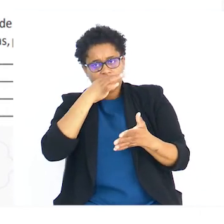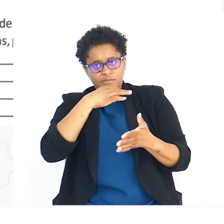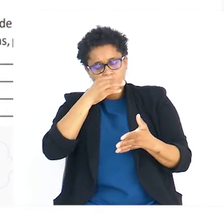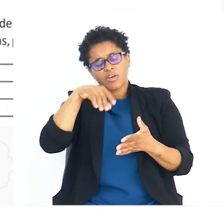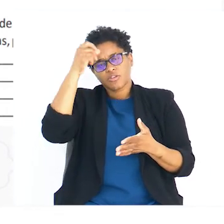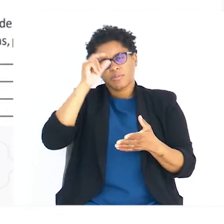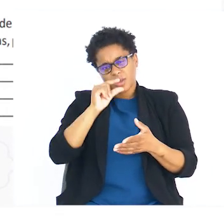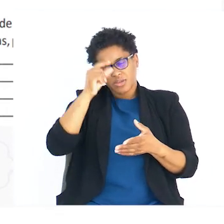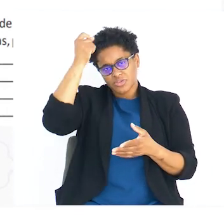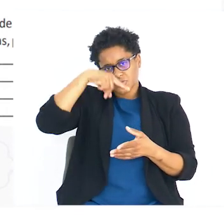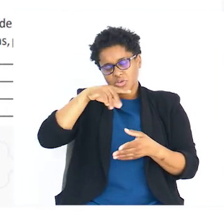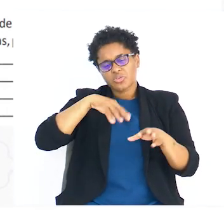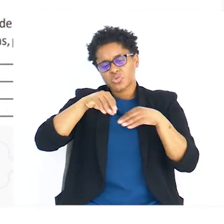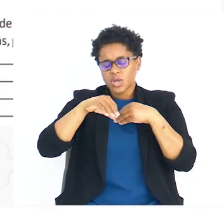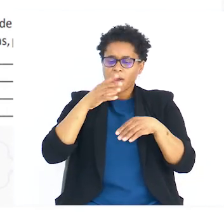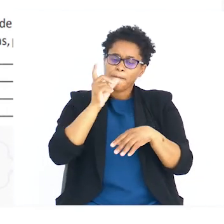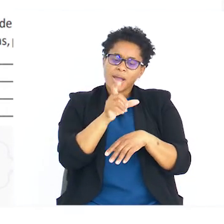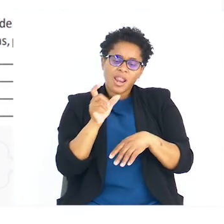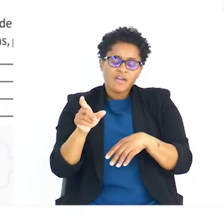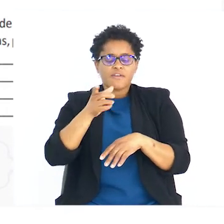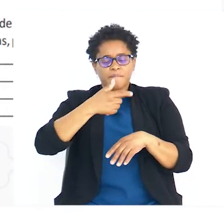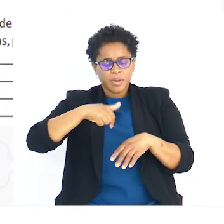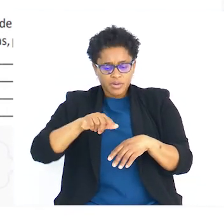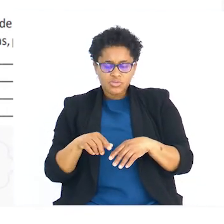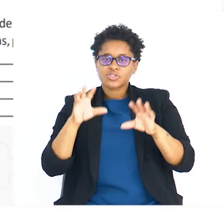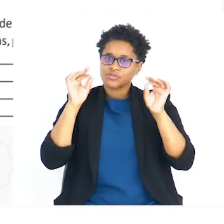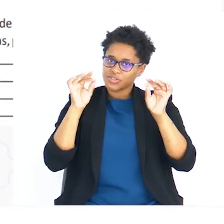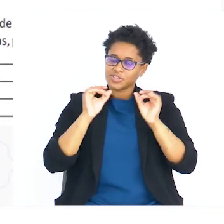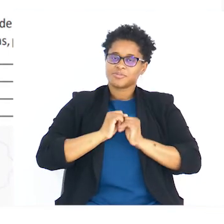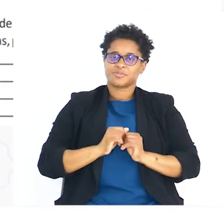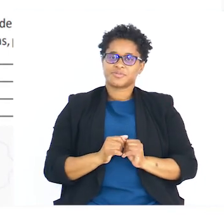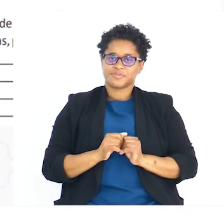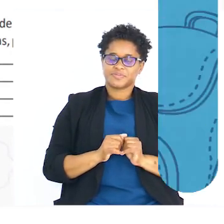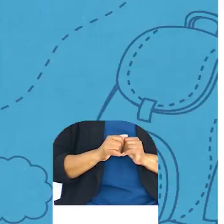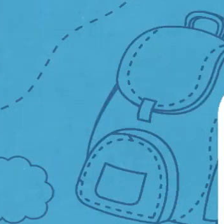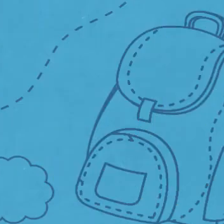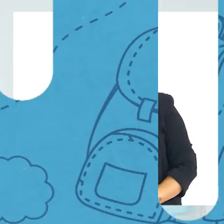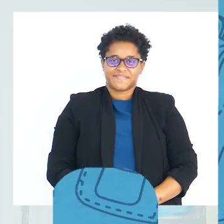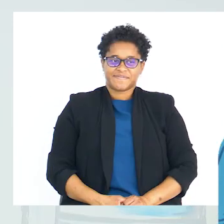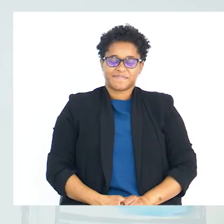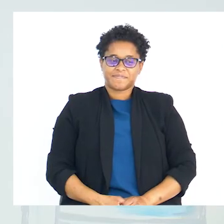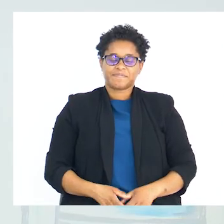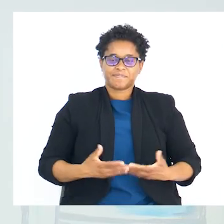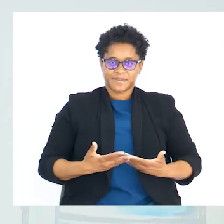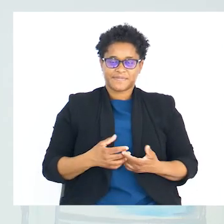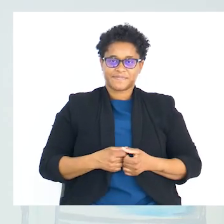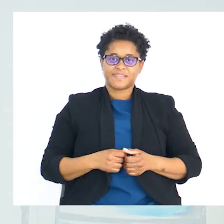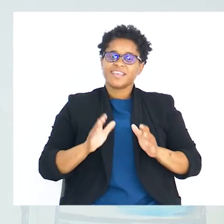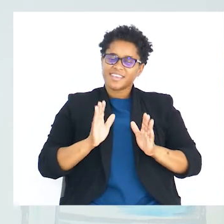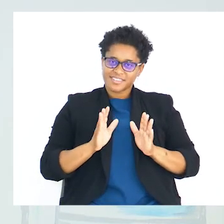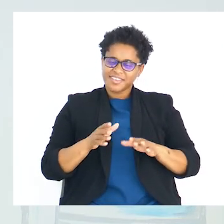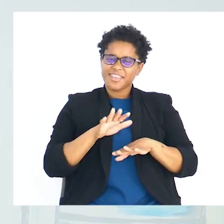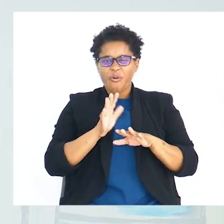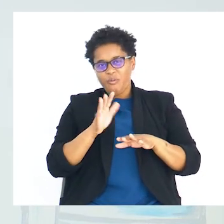pequena história ou jogar com as palavras para nos divertirmos. Bem, já